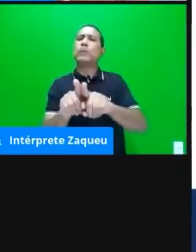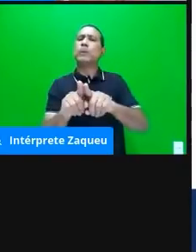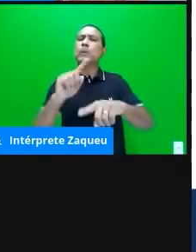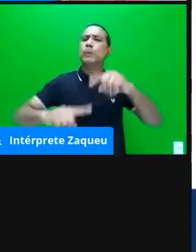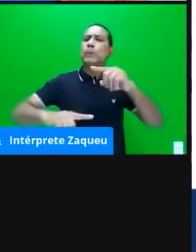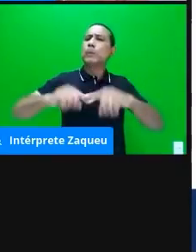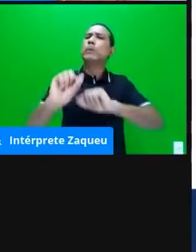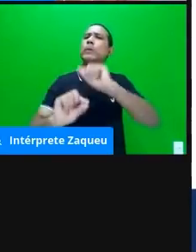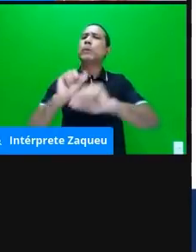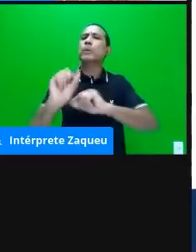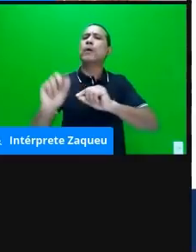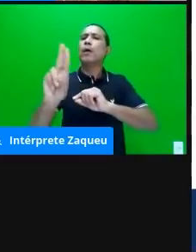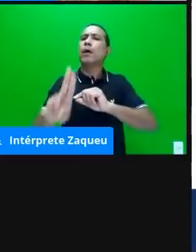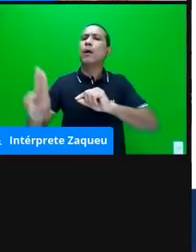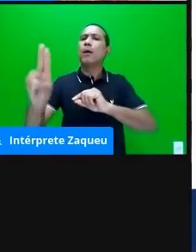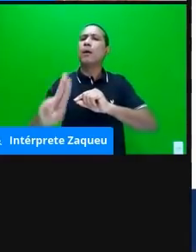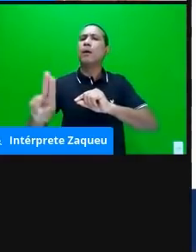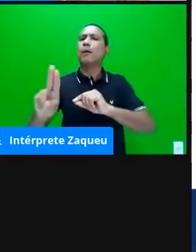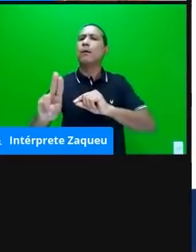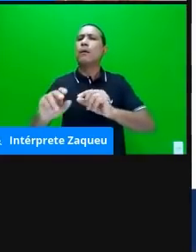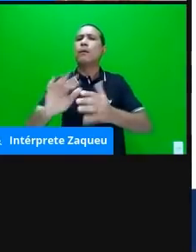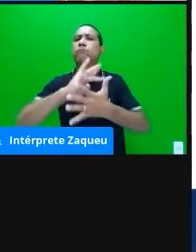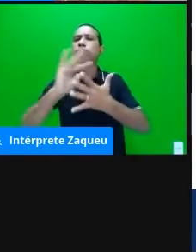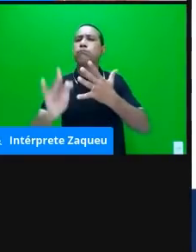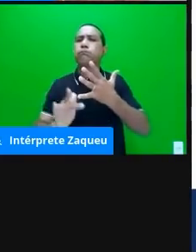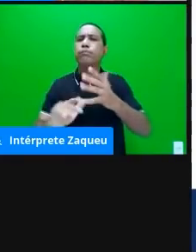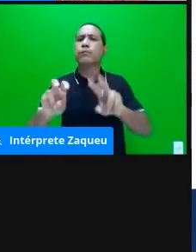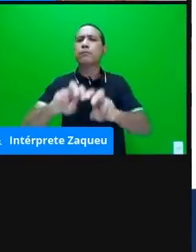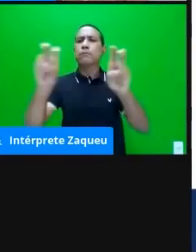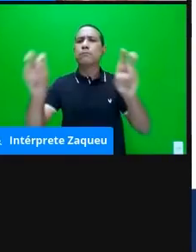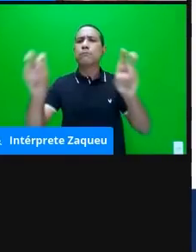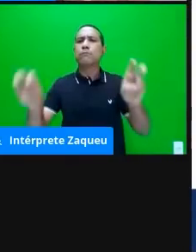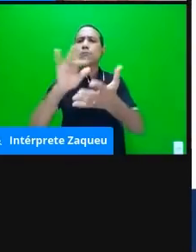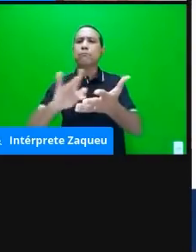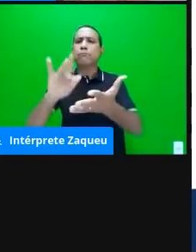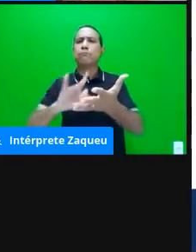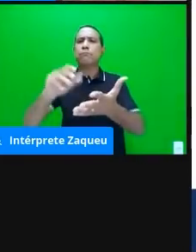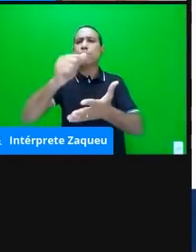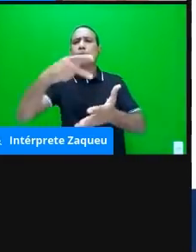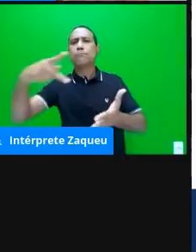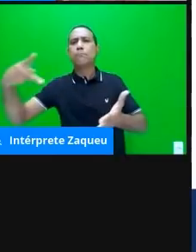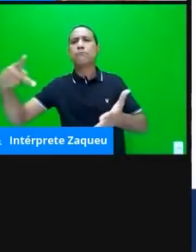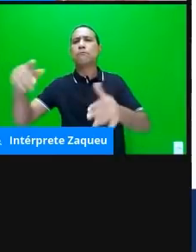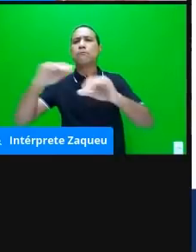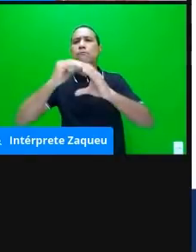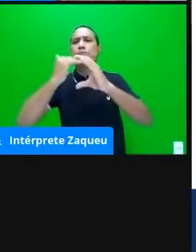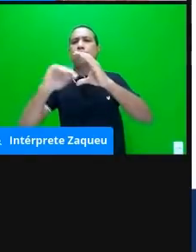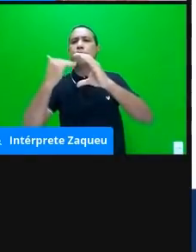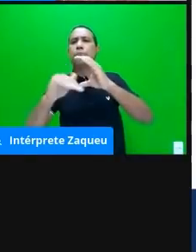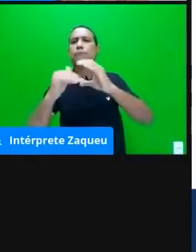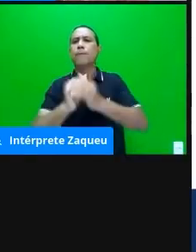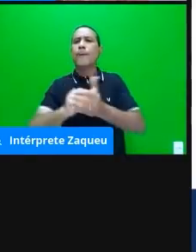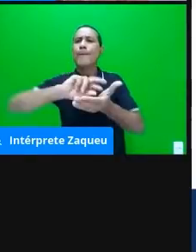ferramentas, as diversas ferramentas digitais, os vídeos, os aplicativos de mensagens, as